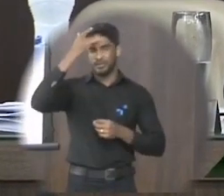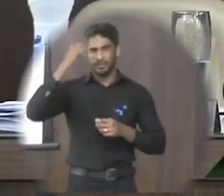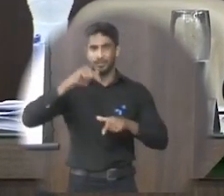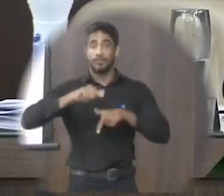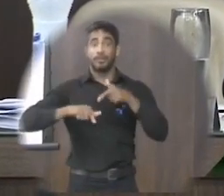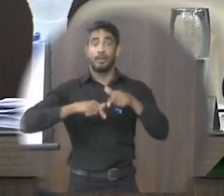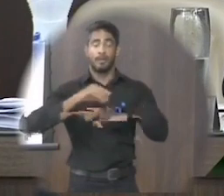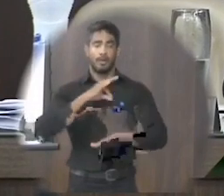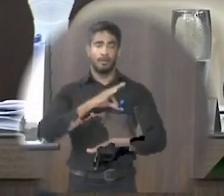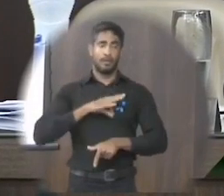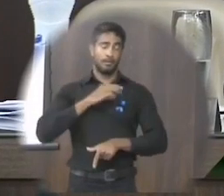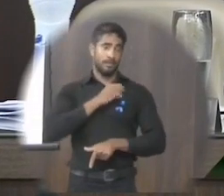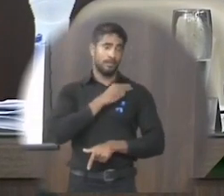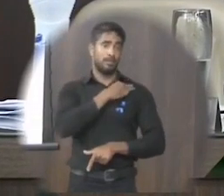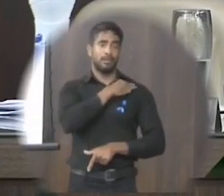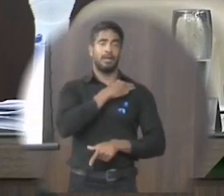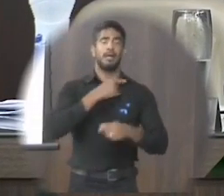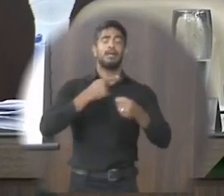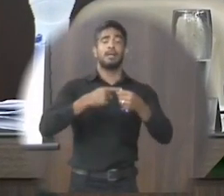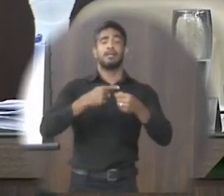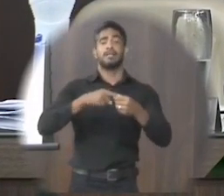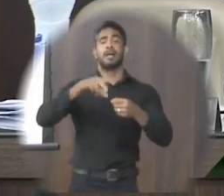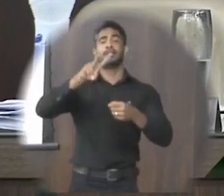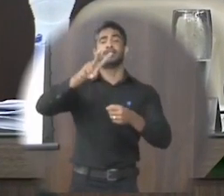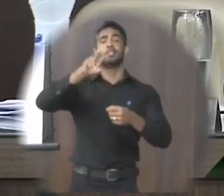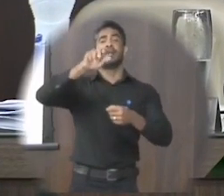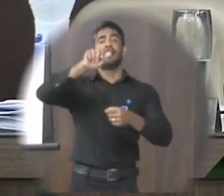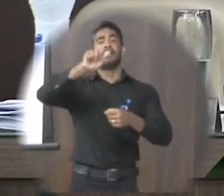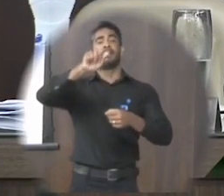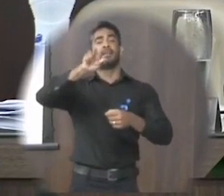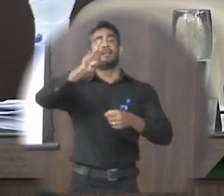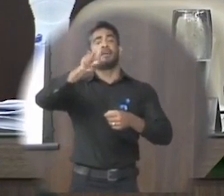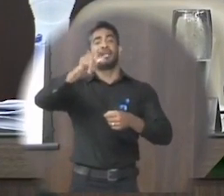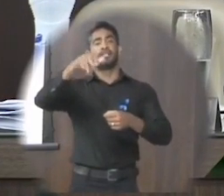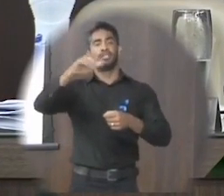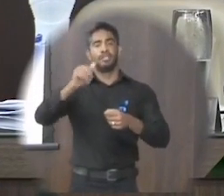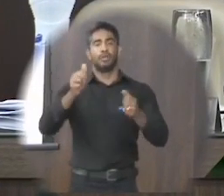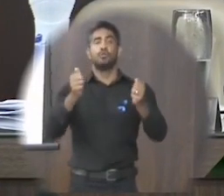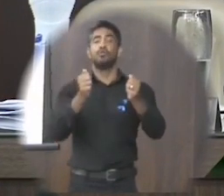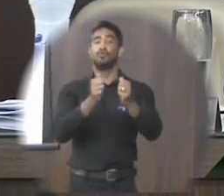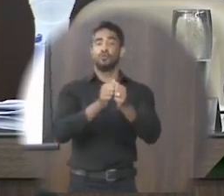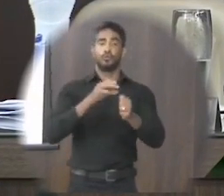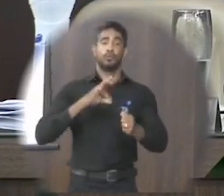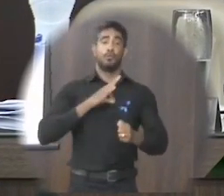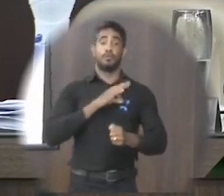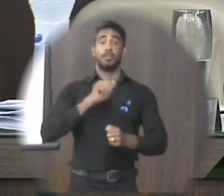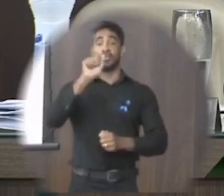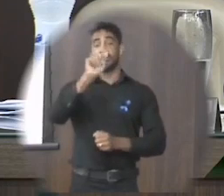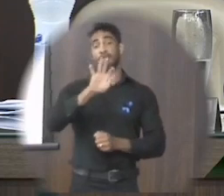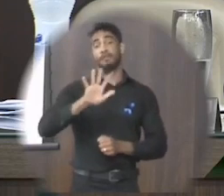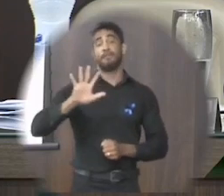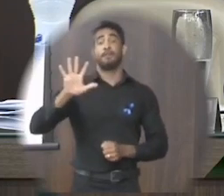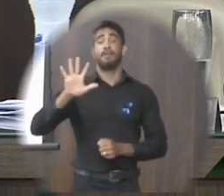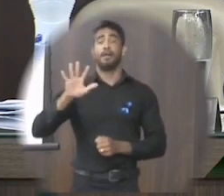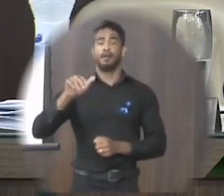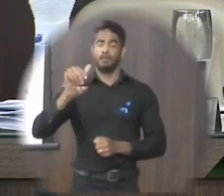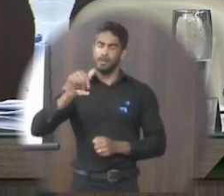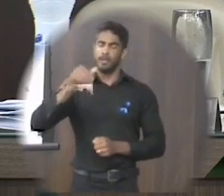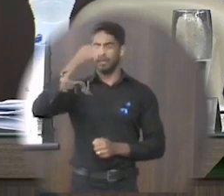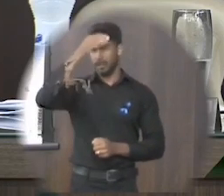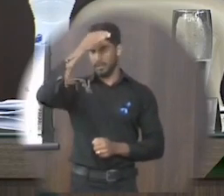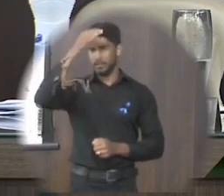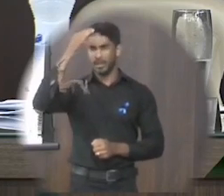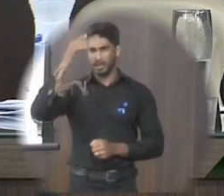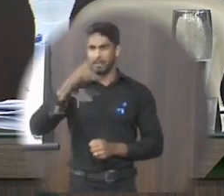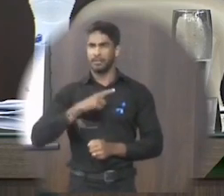lá em Varginha, né, em ação conjunta com a Polícia Rodoviária Federal. Aqui nessa casa nós temos mais